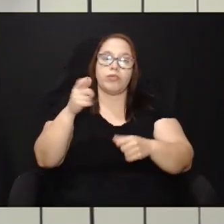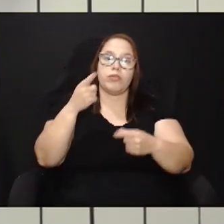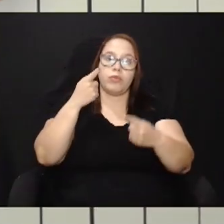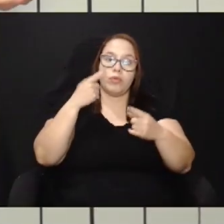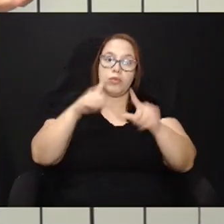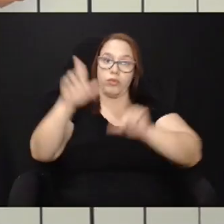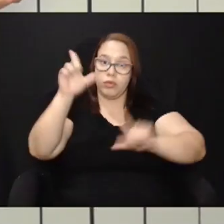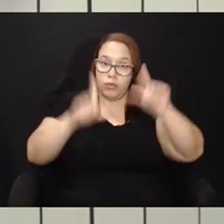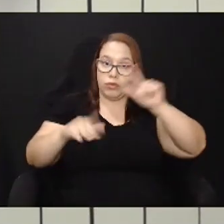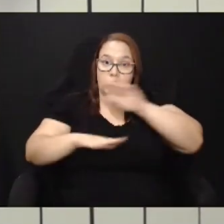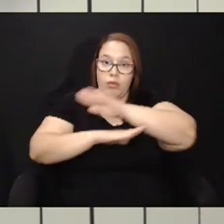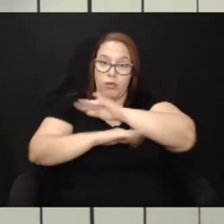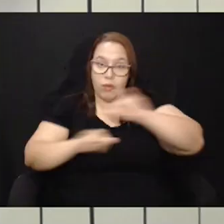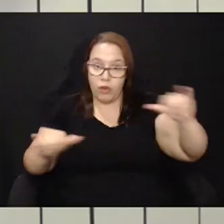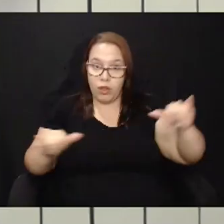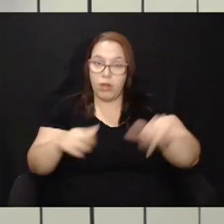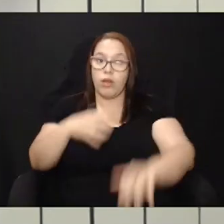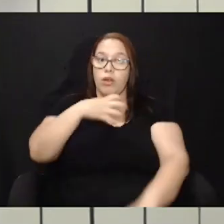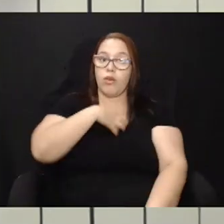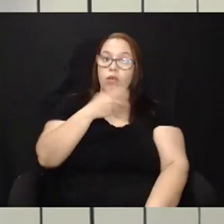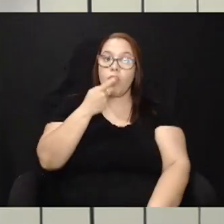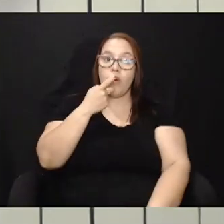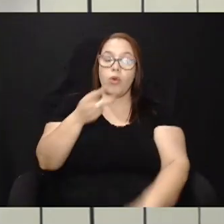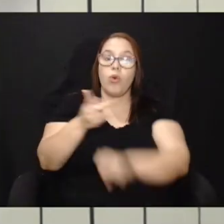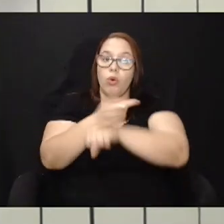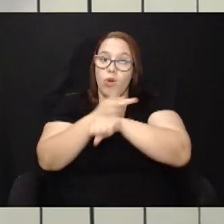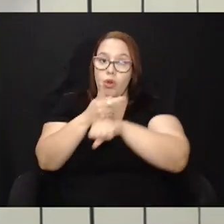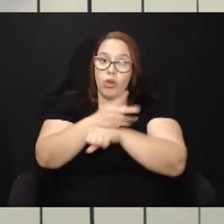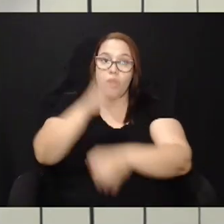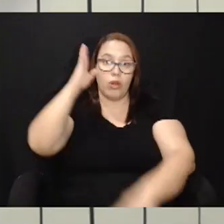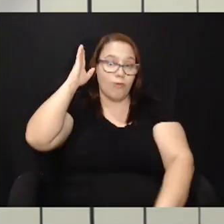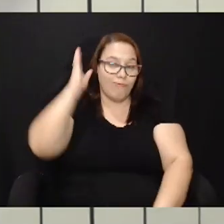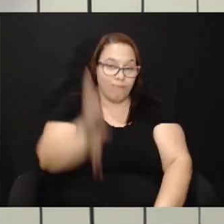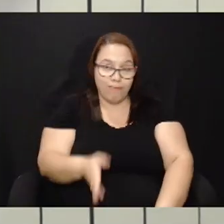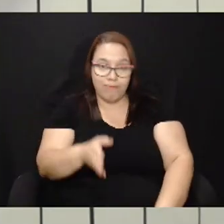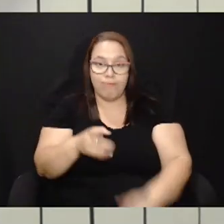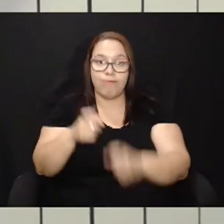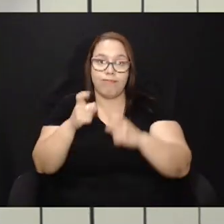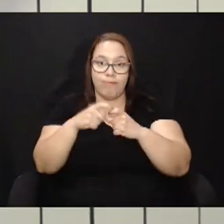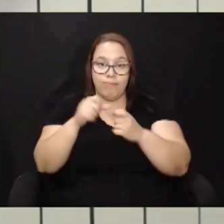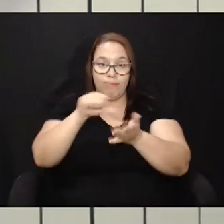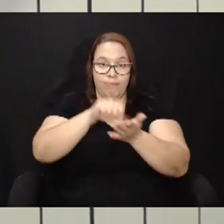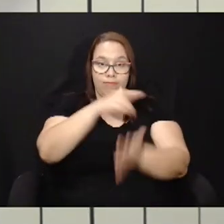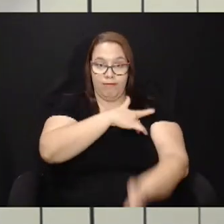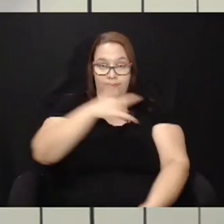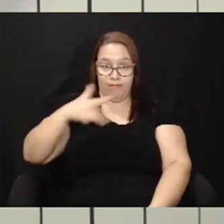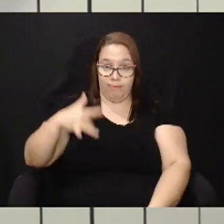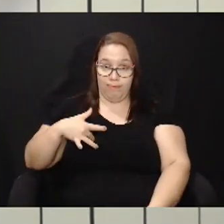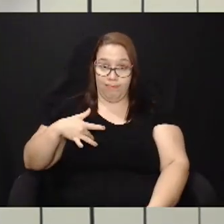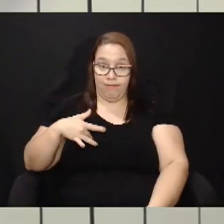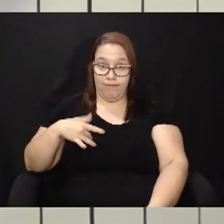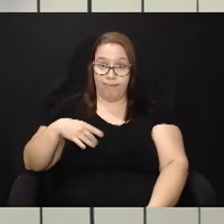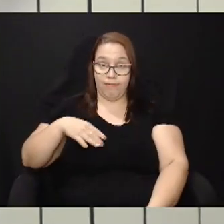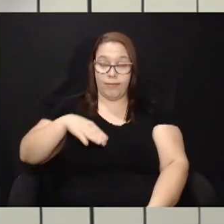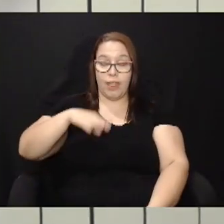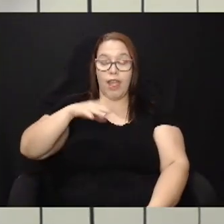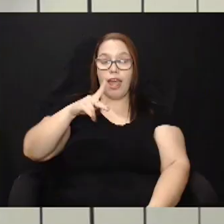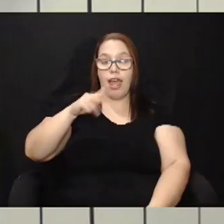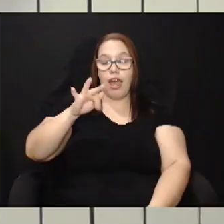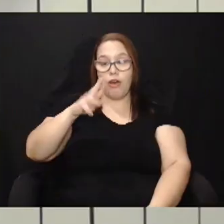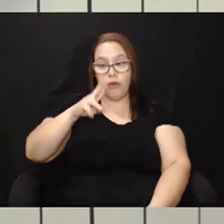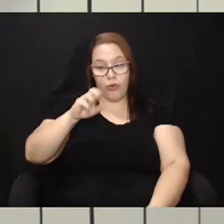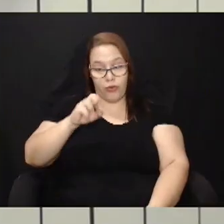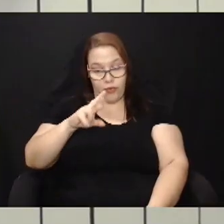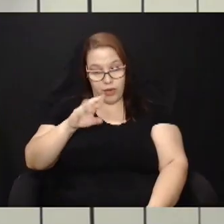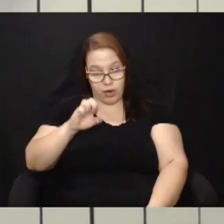esses sintomas que eu acabei de falar, procure imediatamente um serviço de saúde. A febre maculosa tem cura, mas